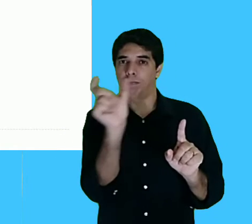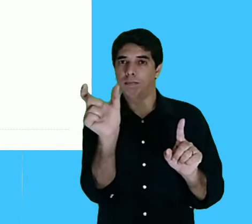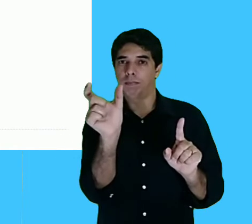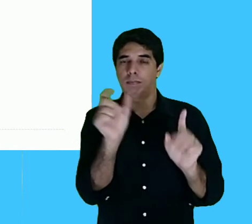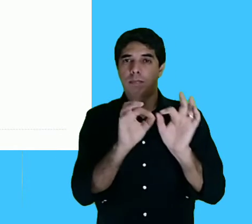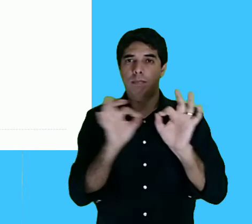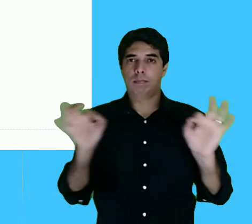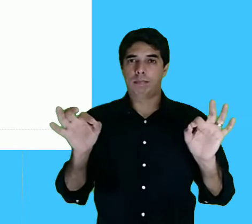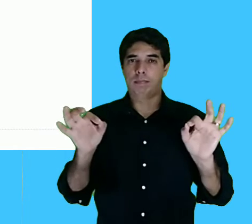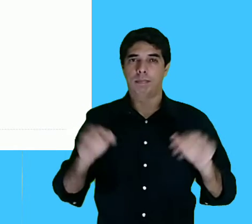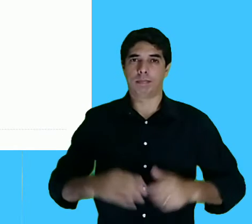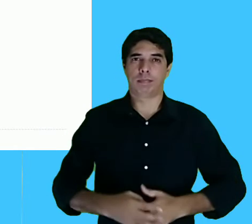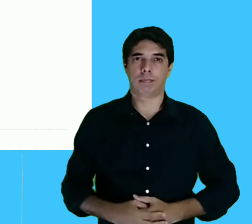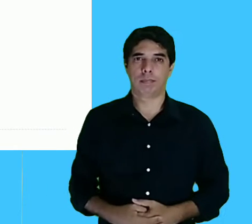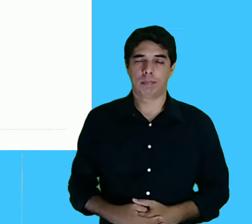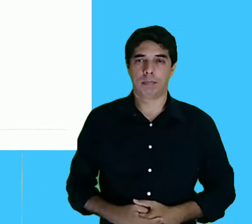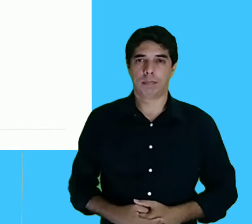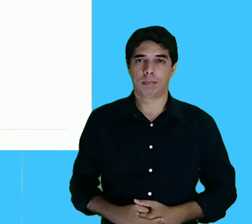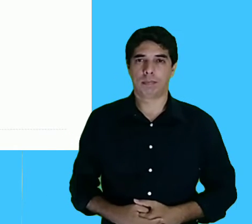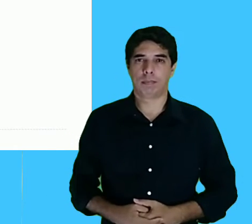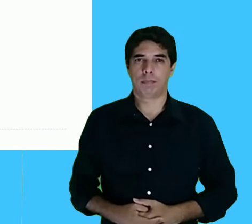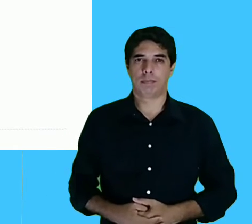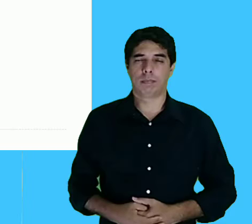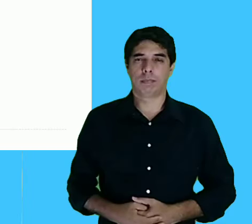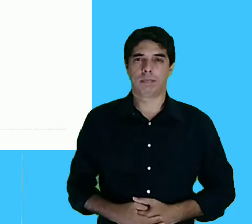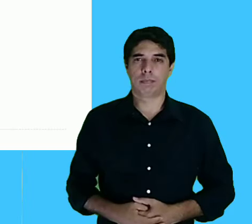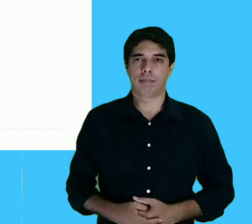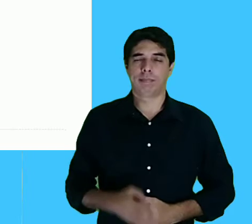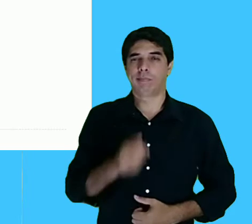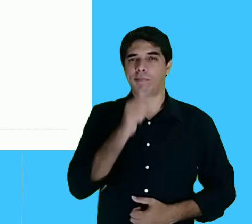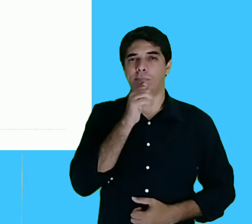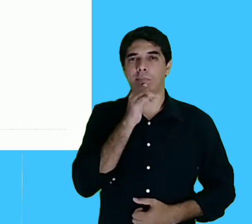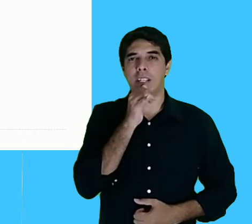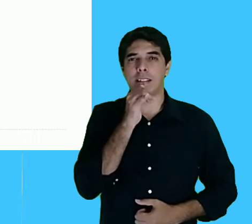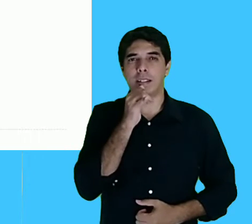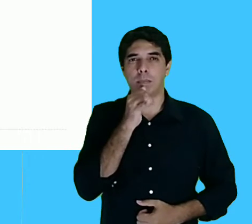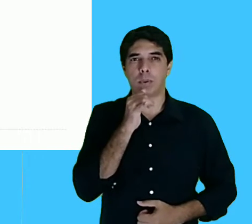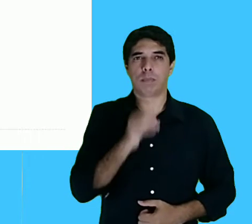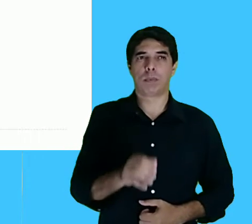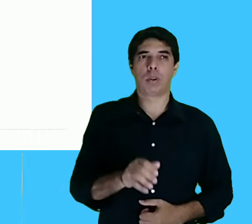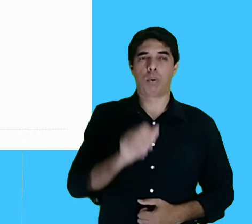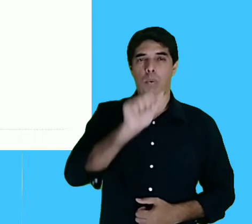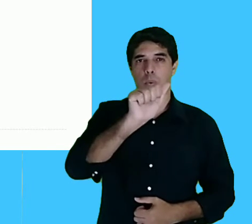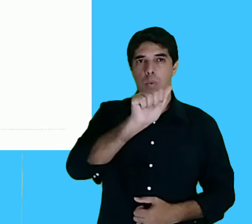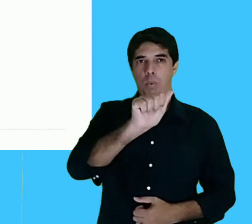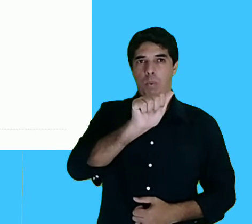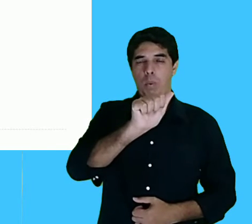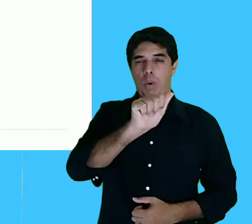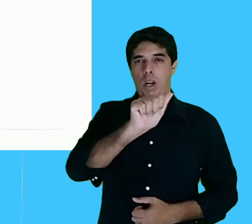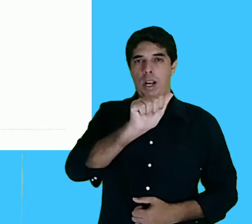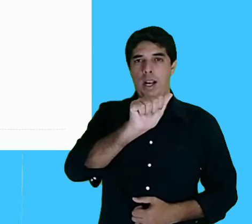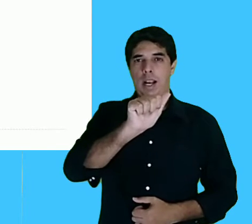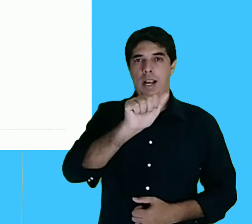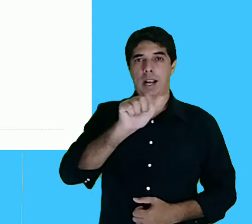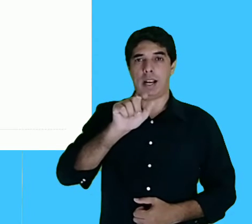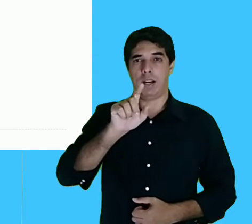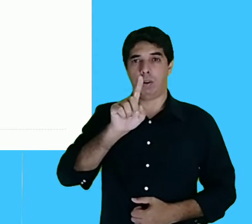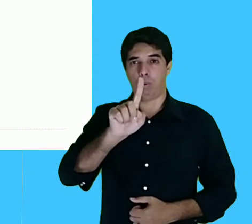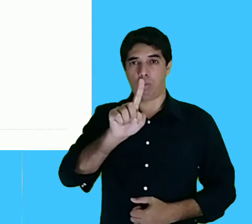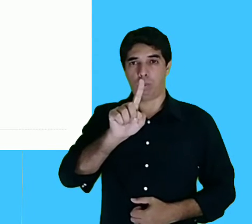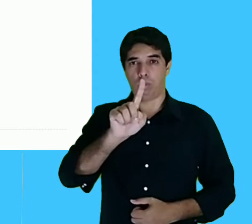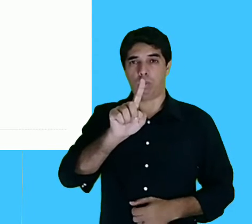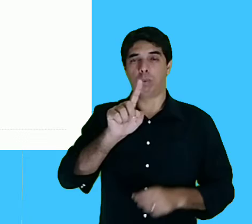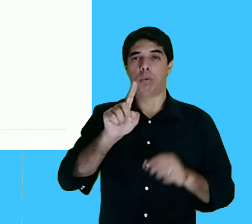do lado menor da folha A1, certo? Com o lado maior da folha A0. E assim